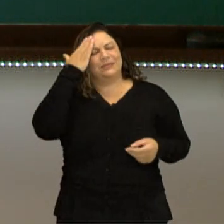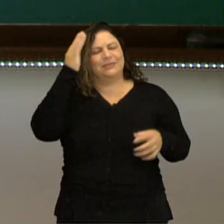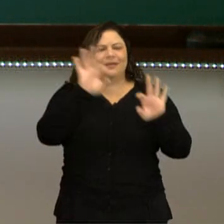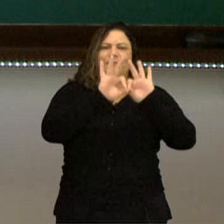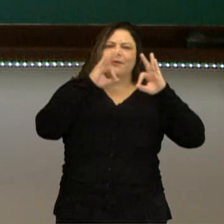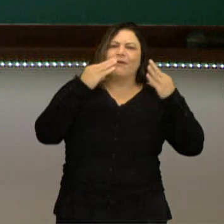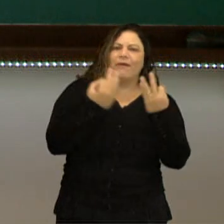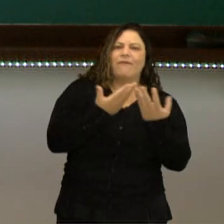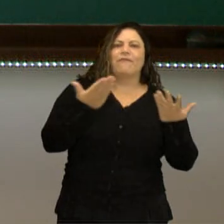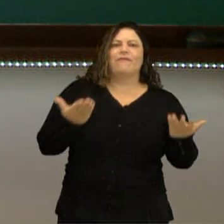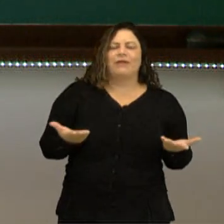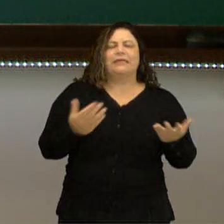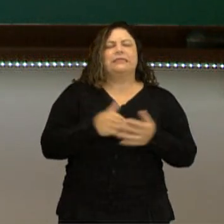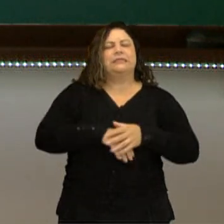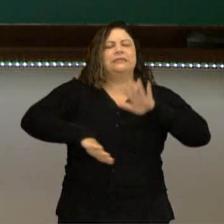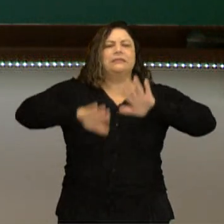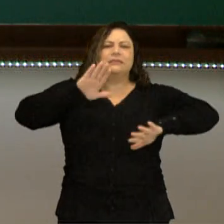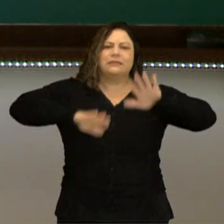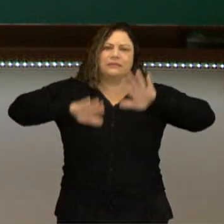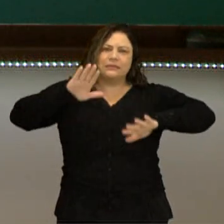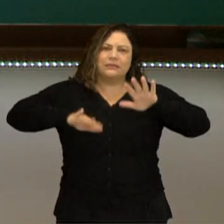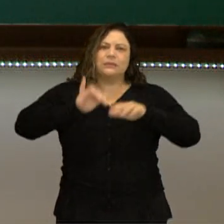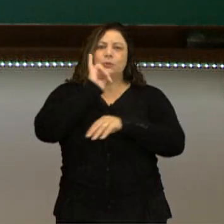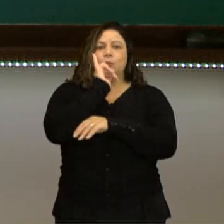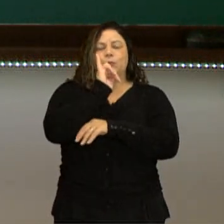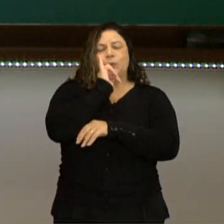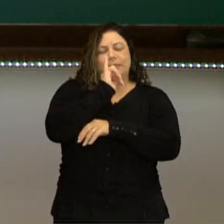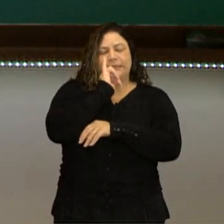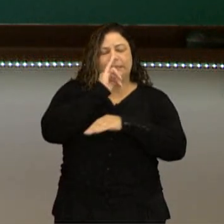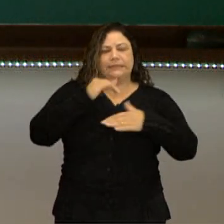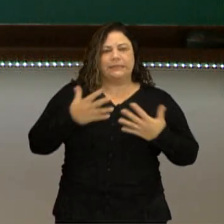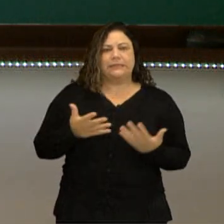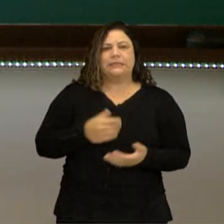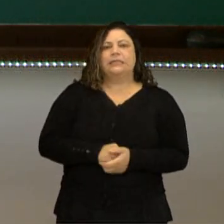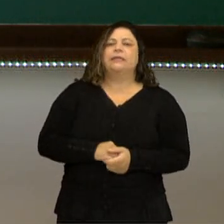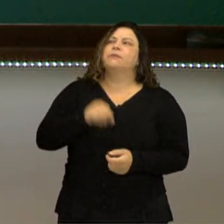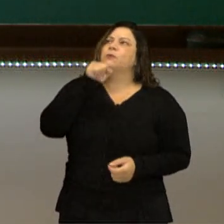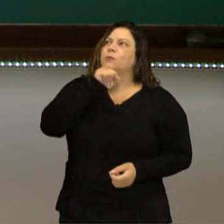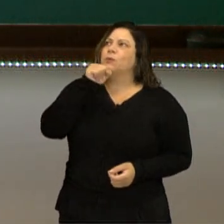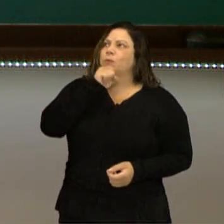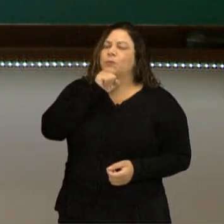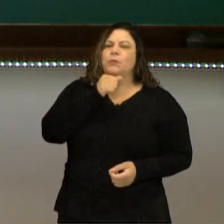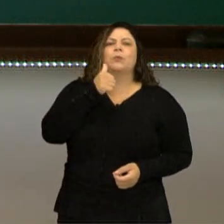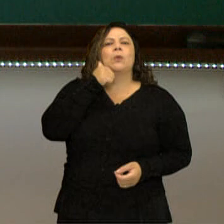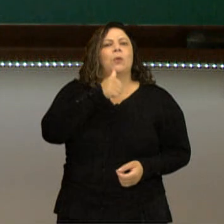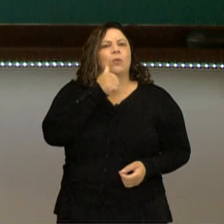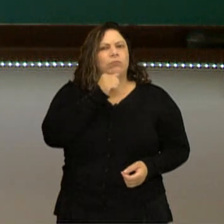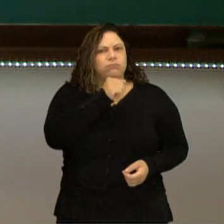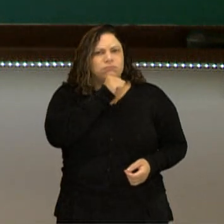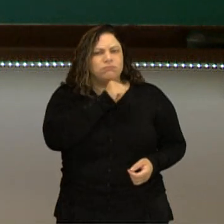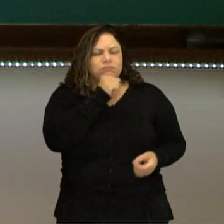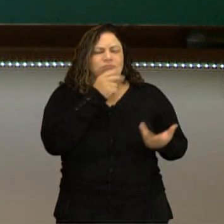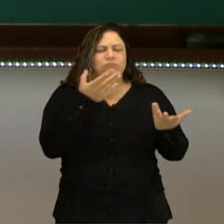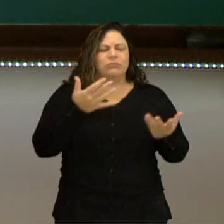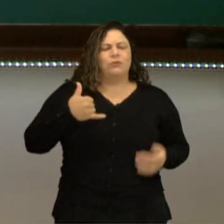família, muitas vezes, um exemplo, uma avó, um vô, que já tem uma